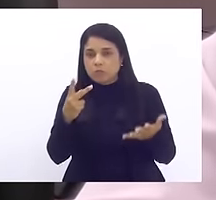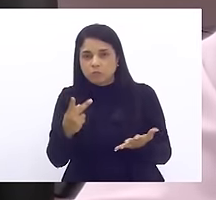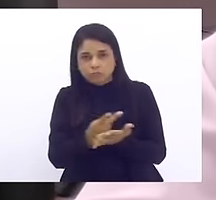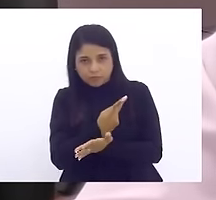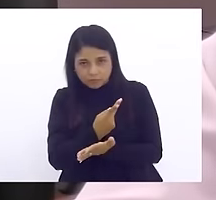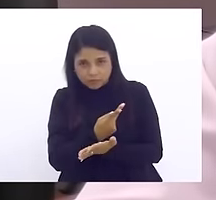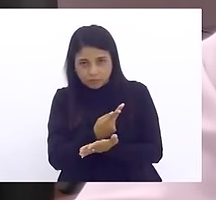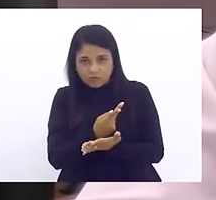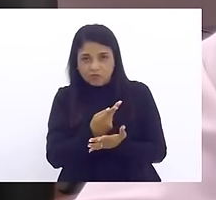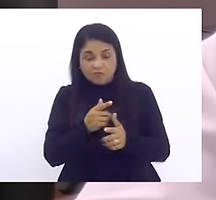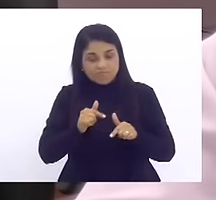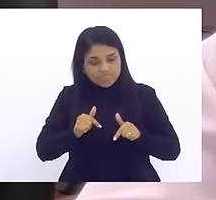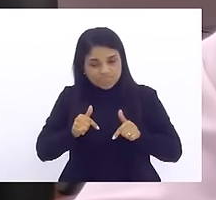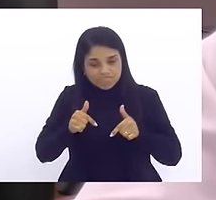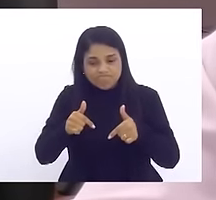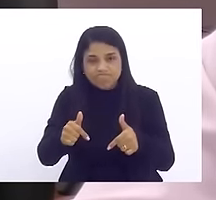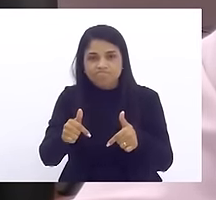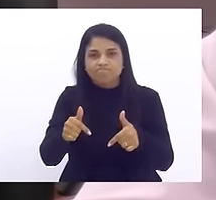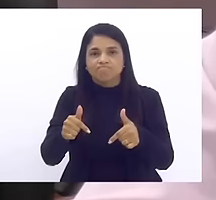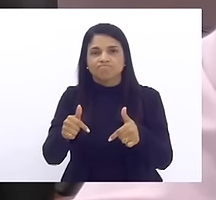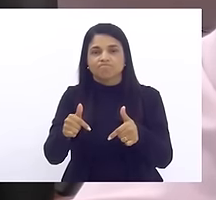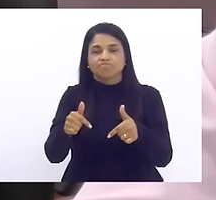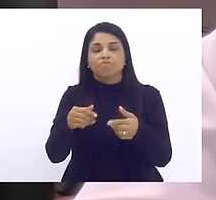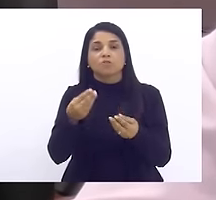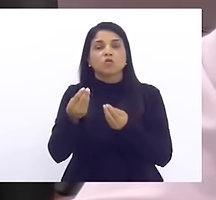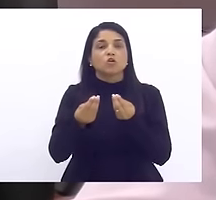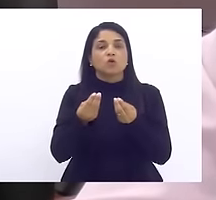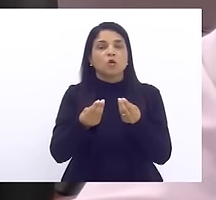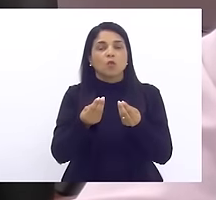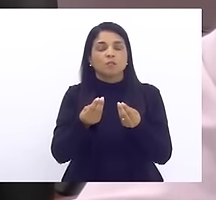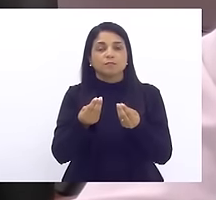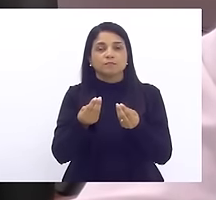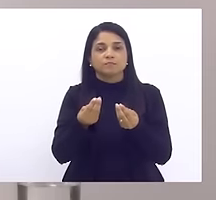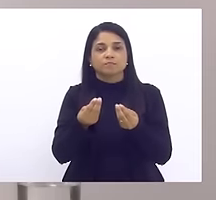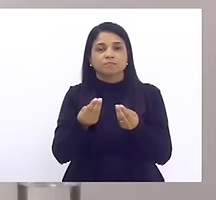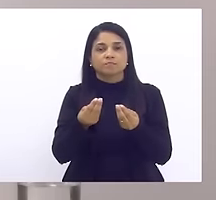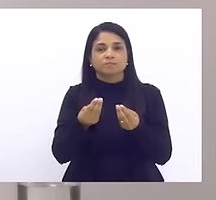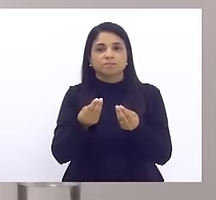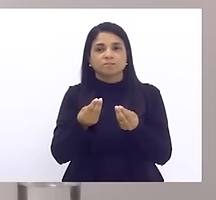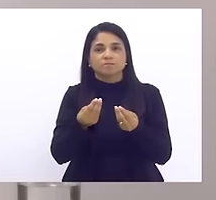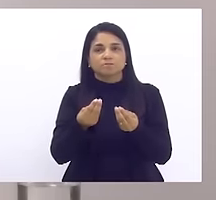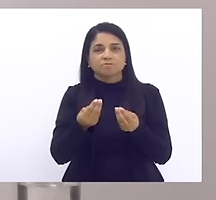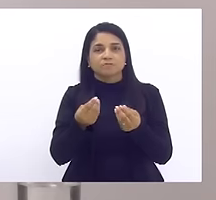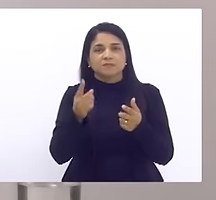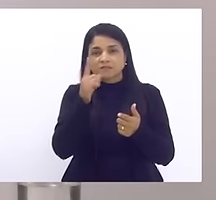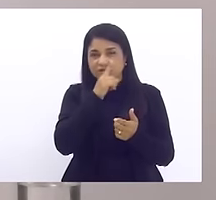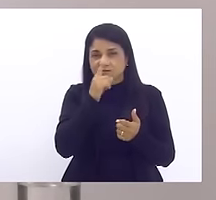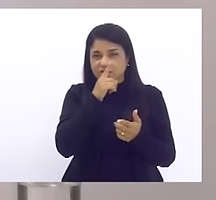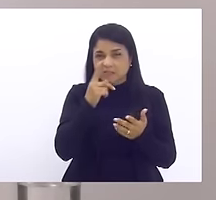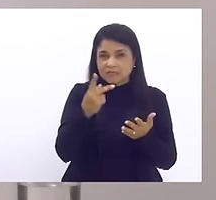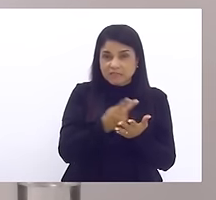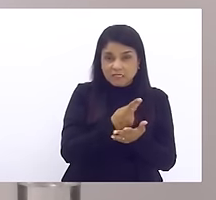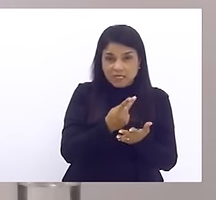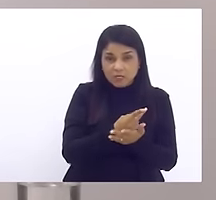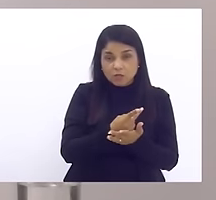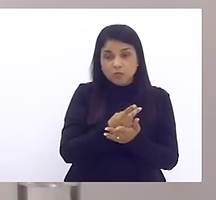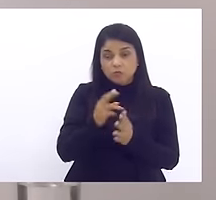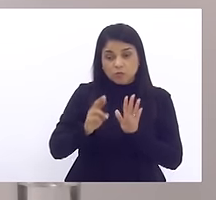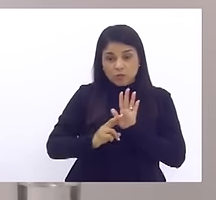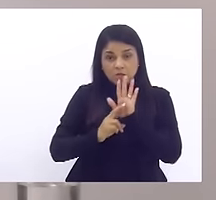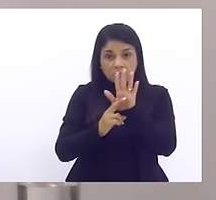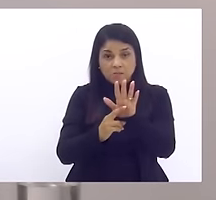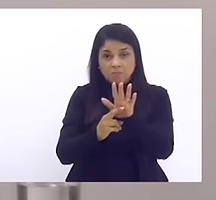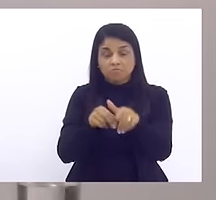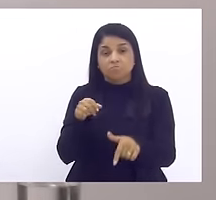essas operações como acontece essa operação e regular em diversos aspectos por exemplo com a presença da empresa